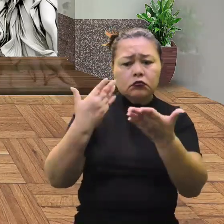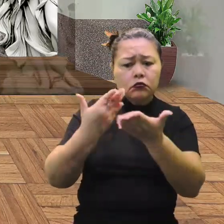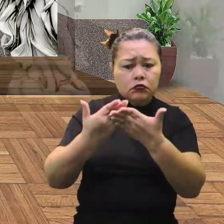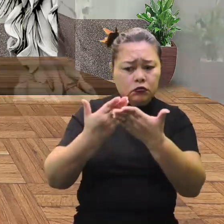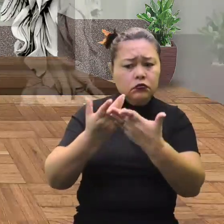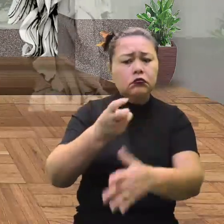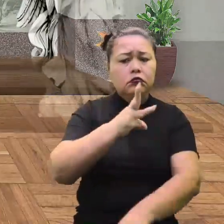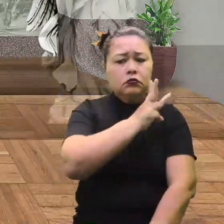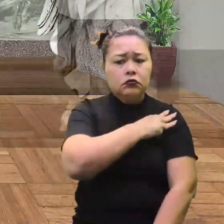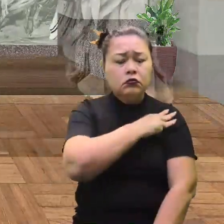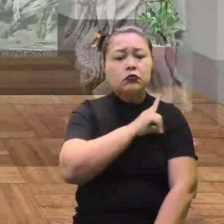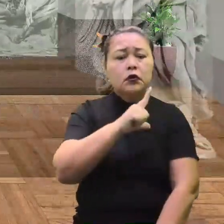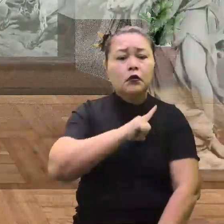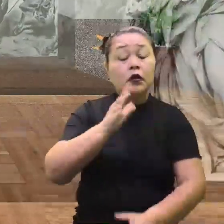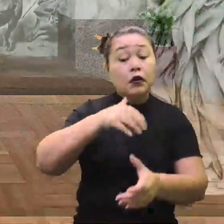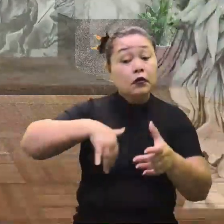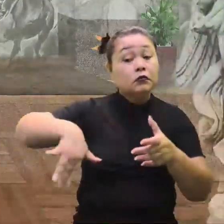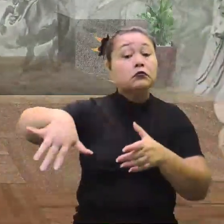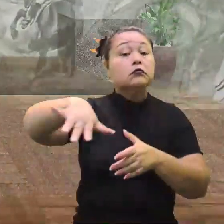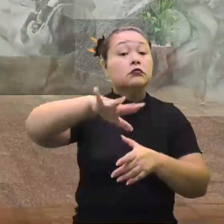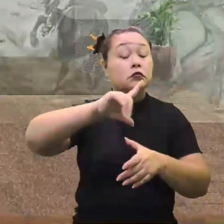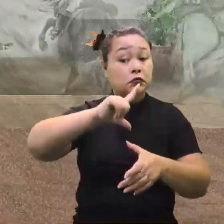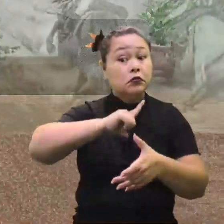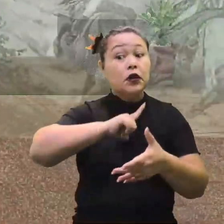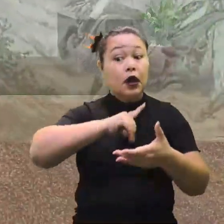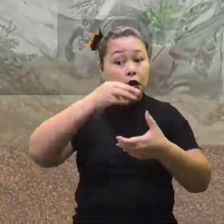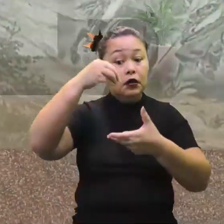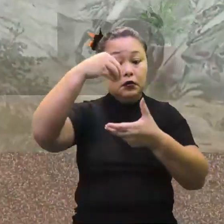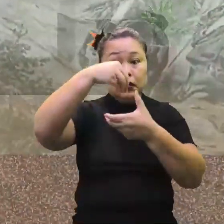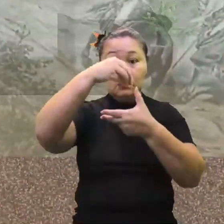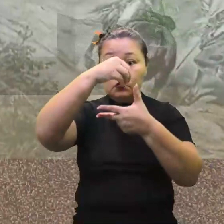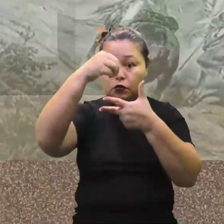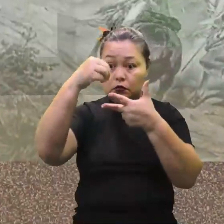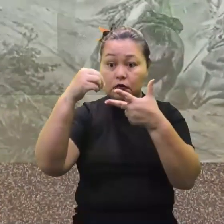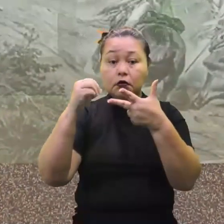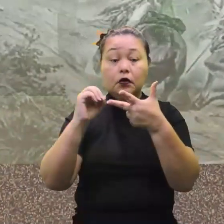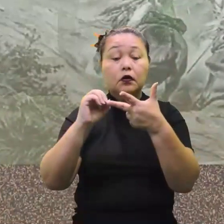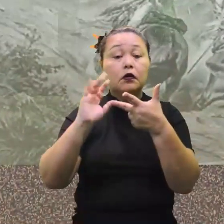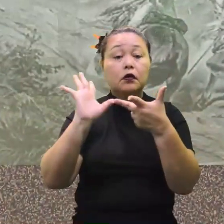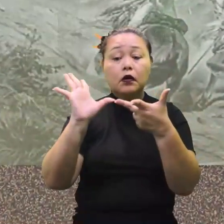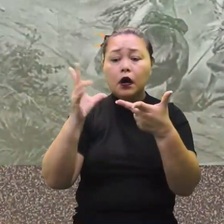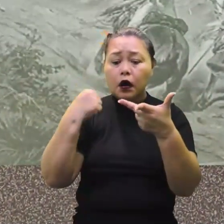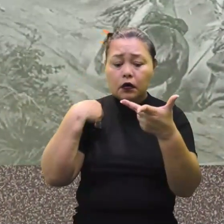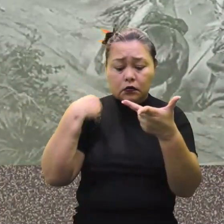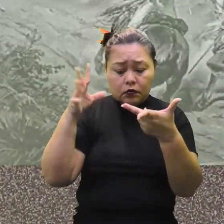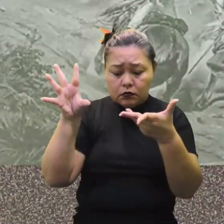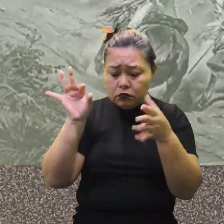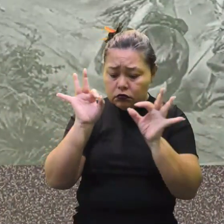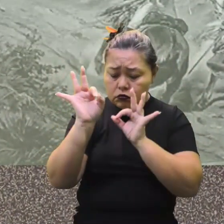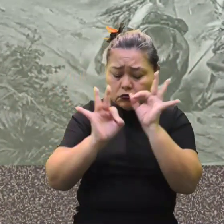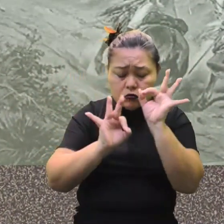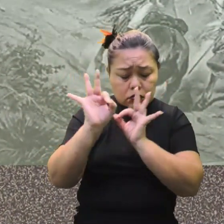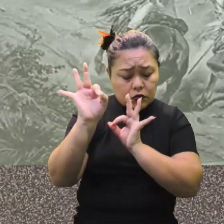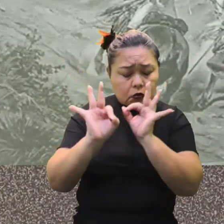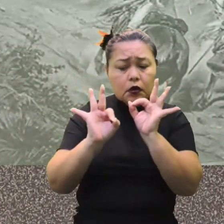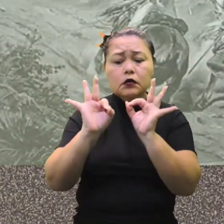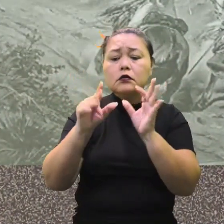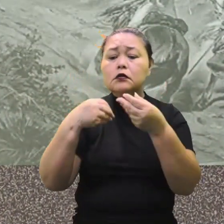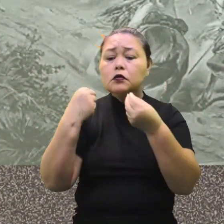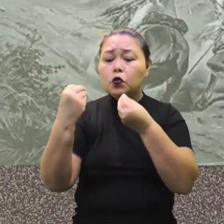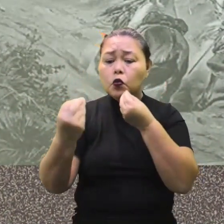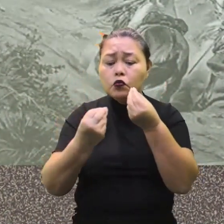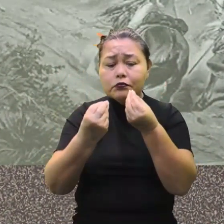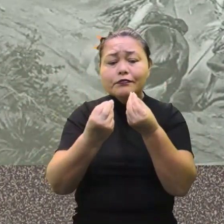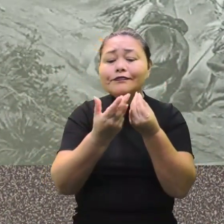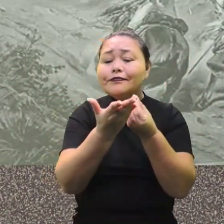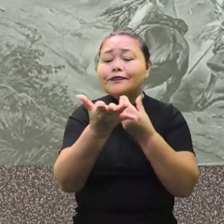muito especiais, que grande parte dela cai no Enem, e a gente trabalha de uma forma muito carinhosa com vocês, porque